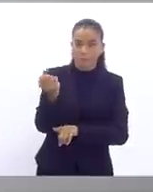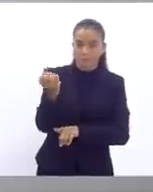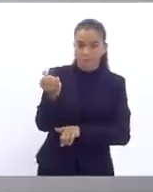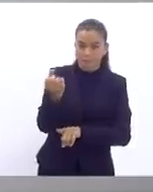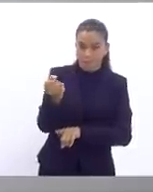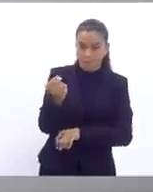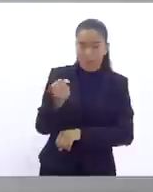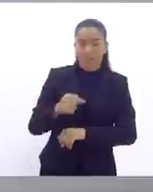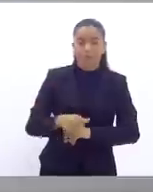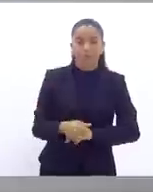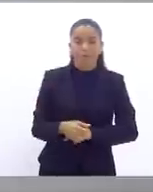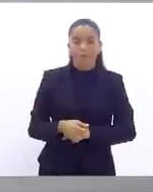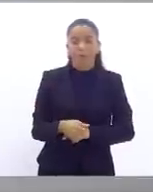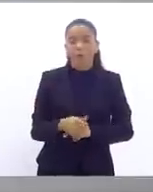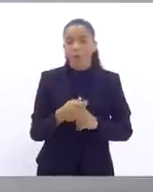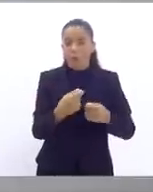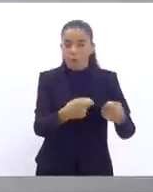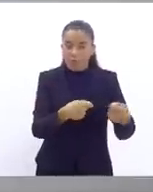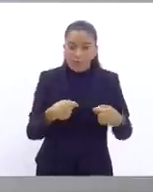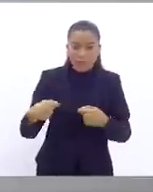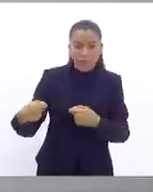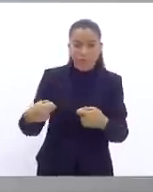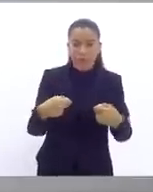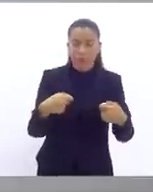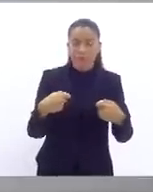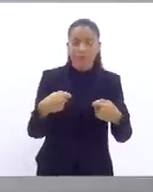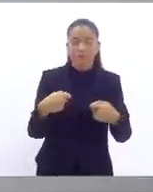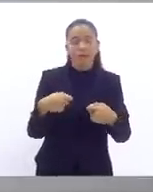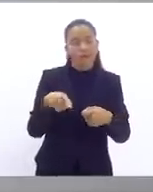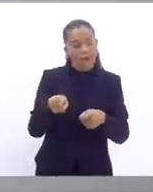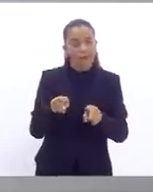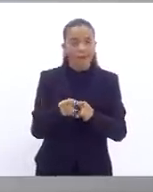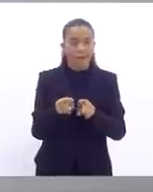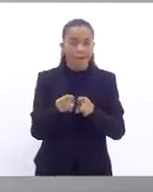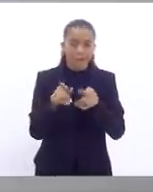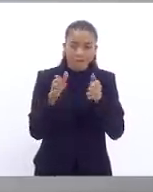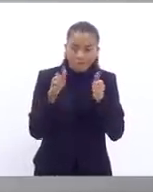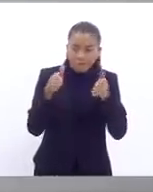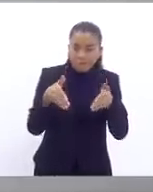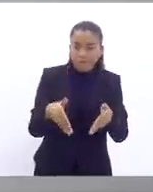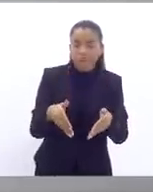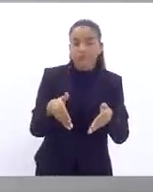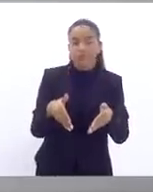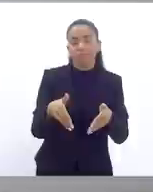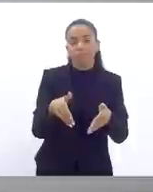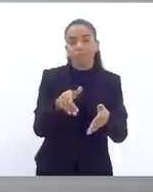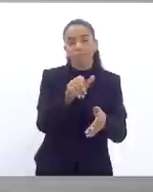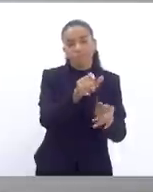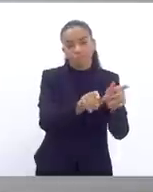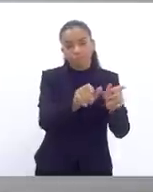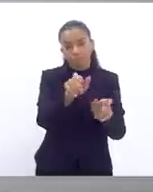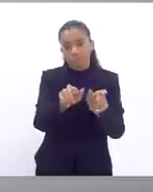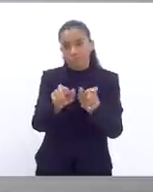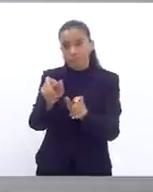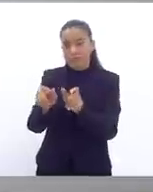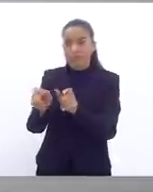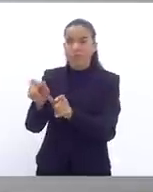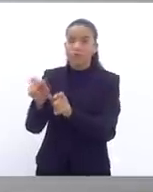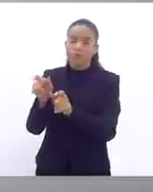e uma dessas demandas é exatamente dos seus